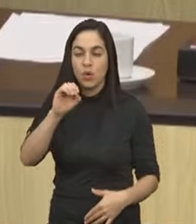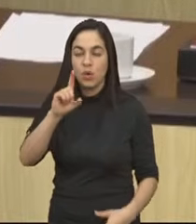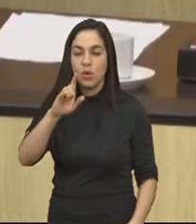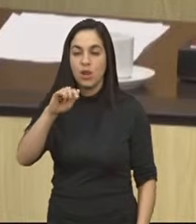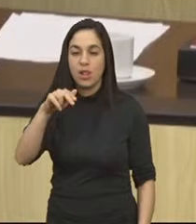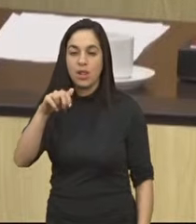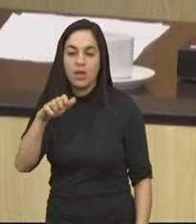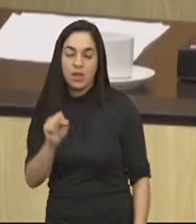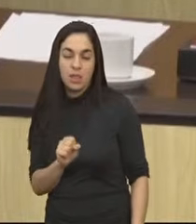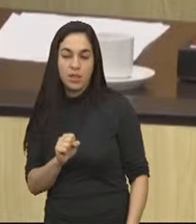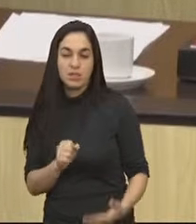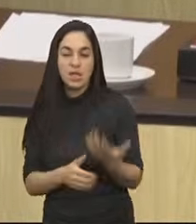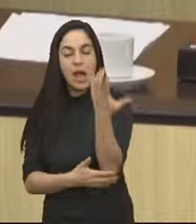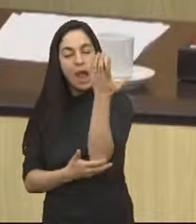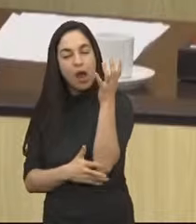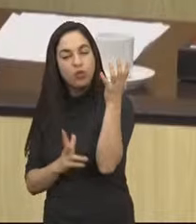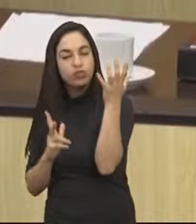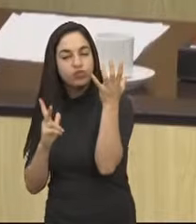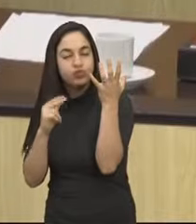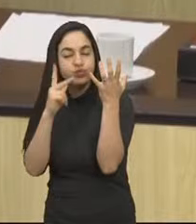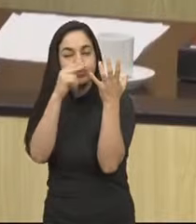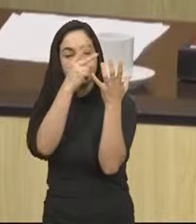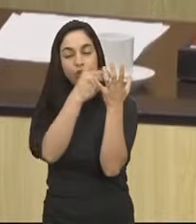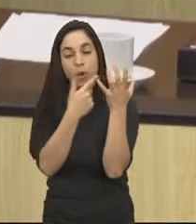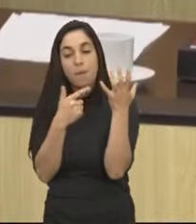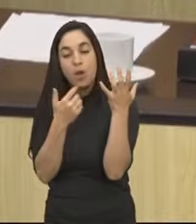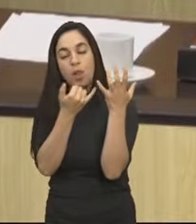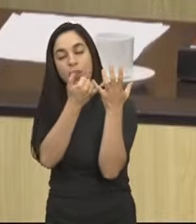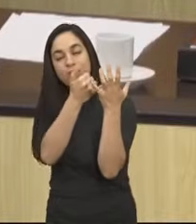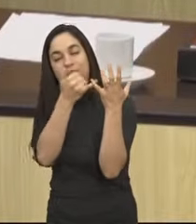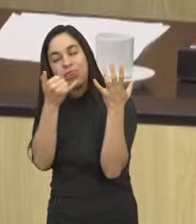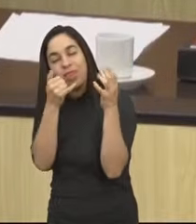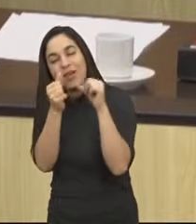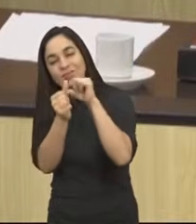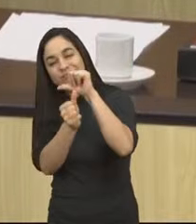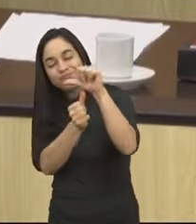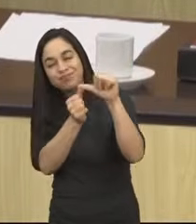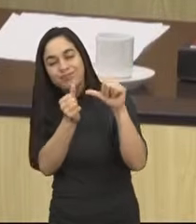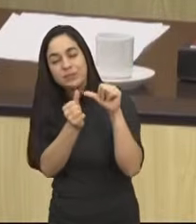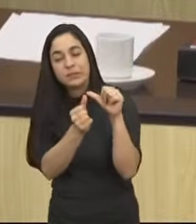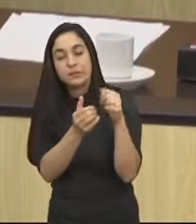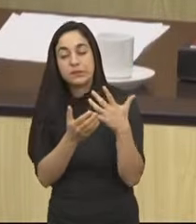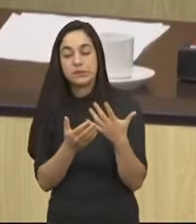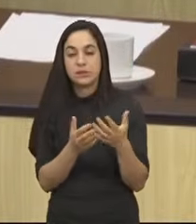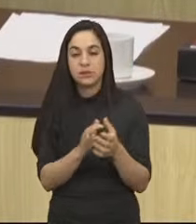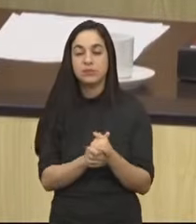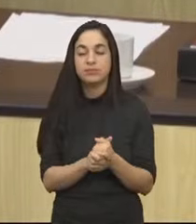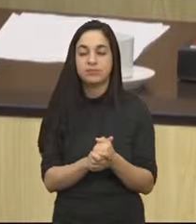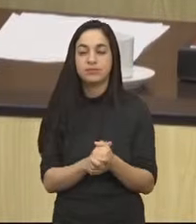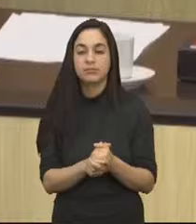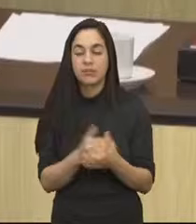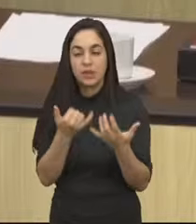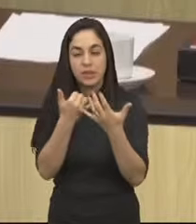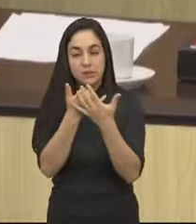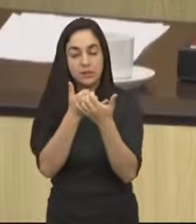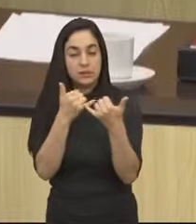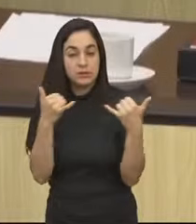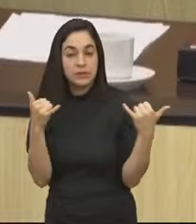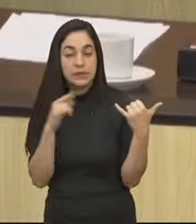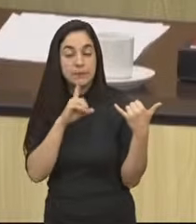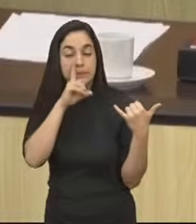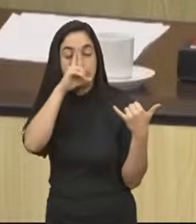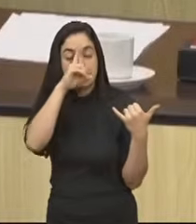se faz necessária, considerando que os galhos estão se entrelaçando aos fios da rede elétrica, colocando em